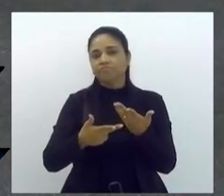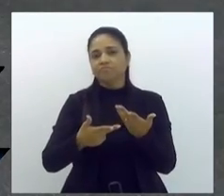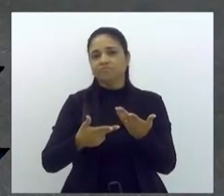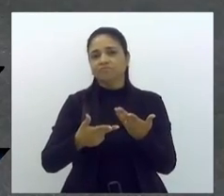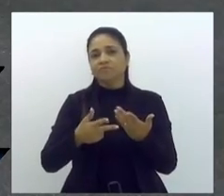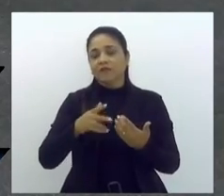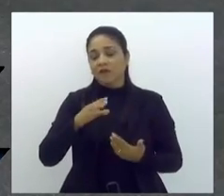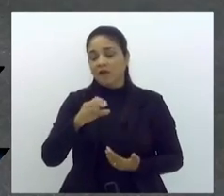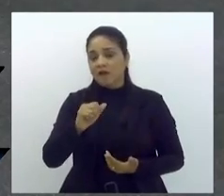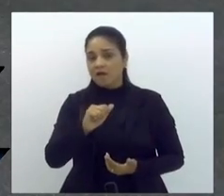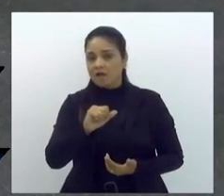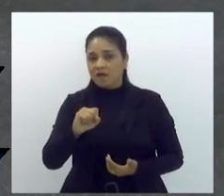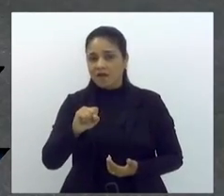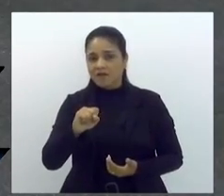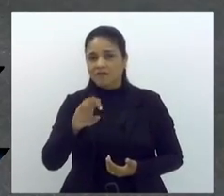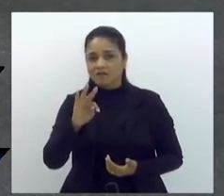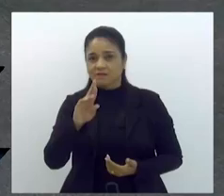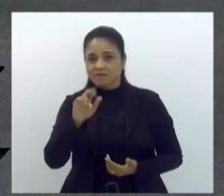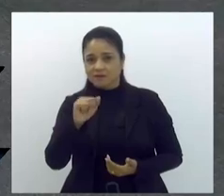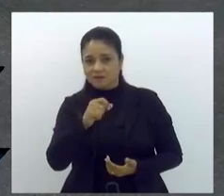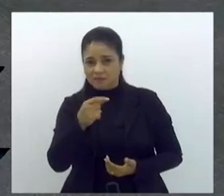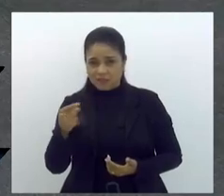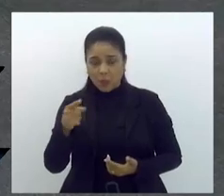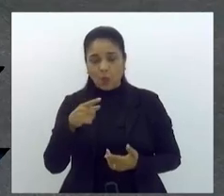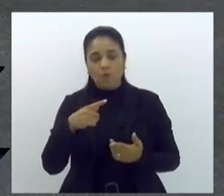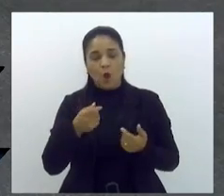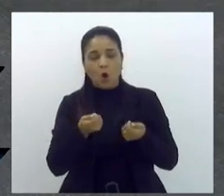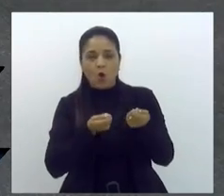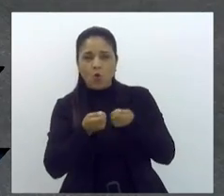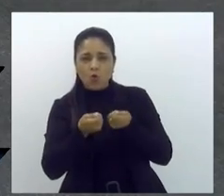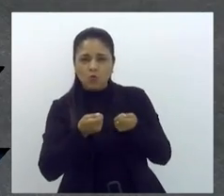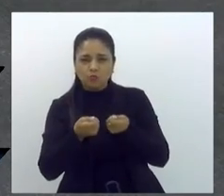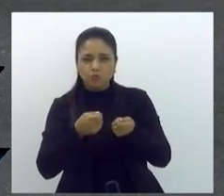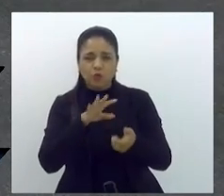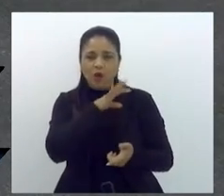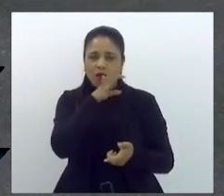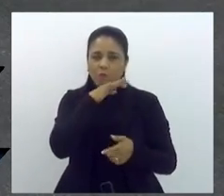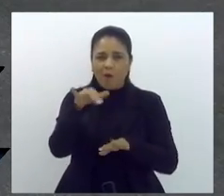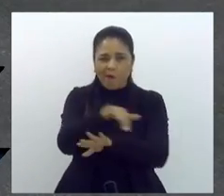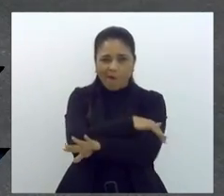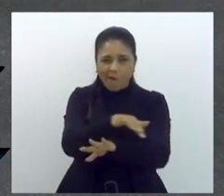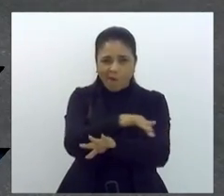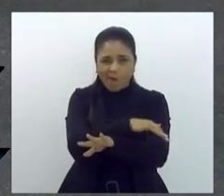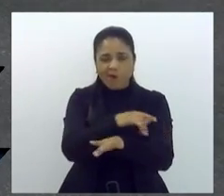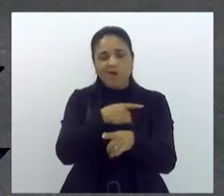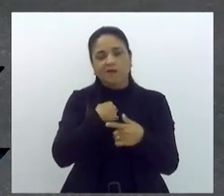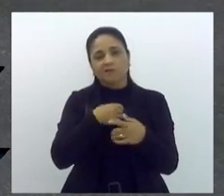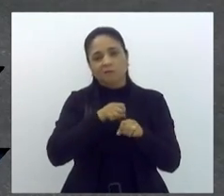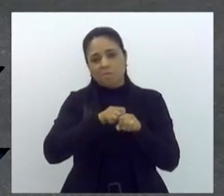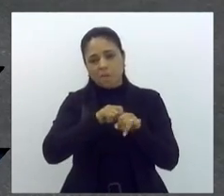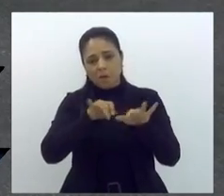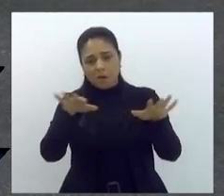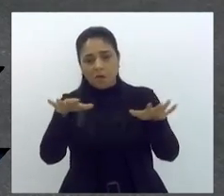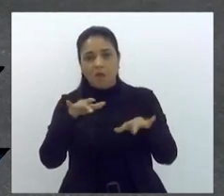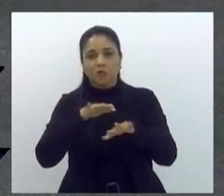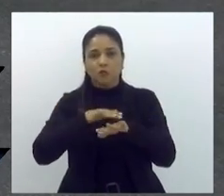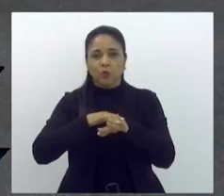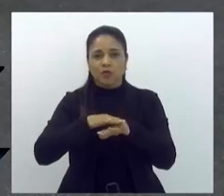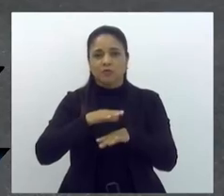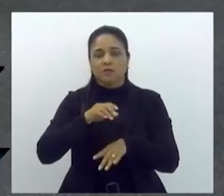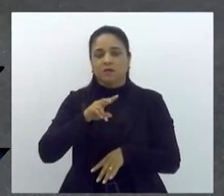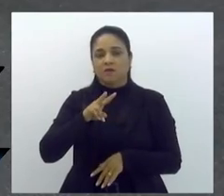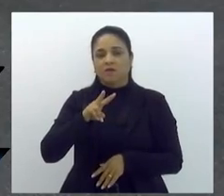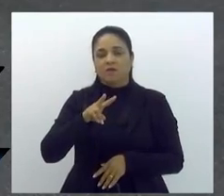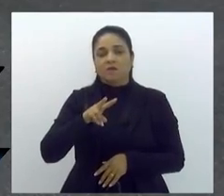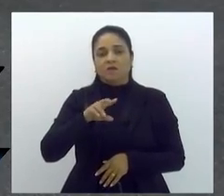da população de animais de rua visto que é um proliferador de Zoonoses é que atingem